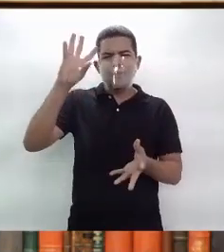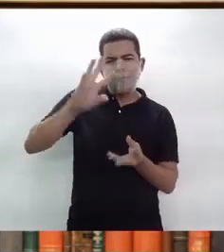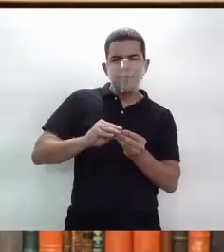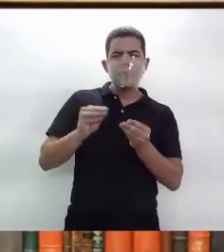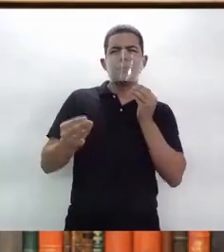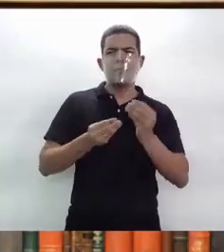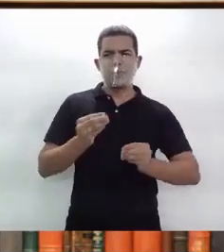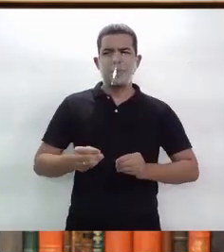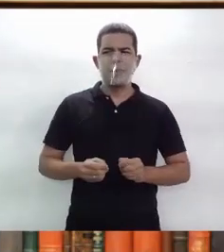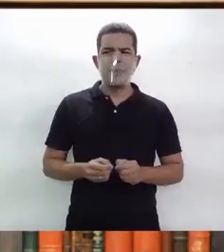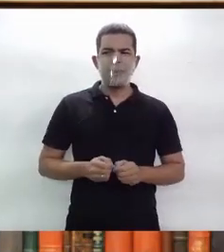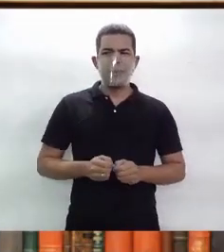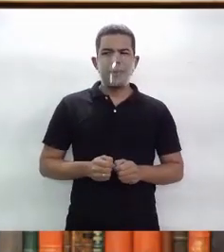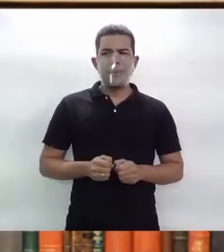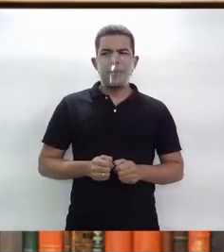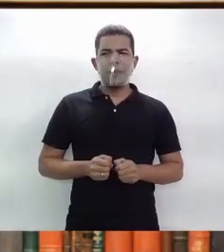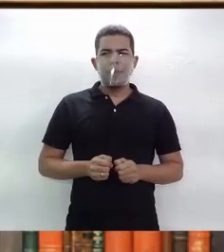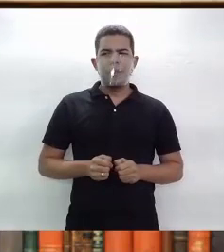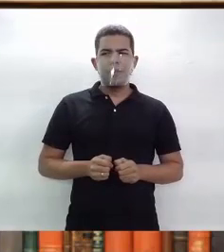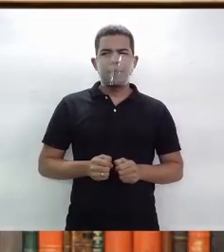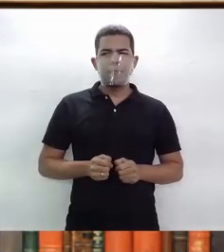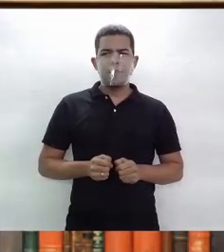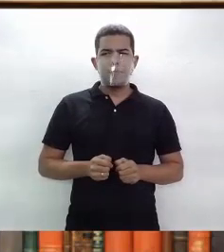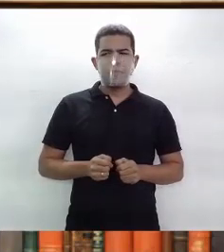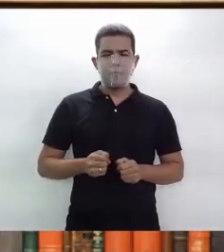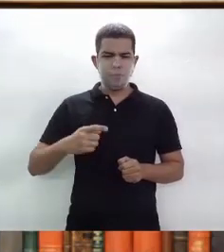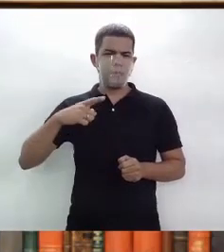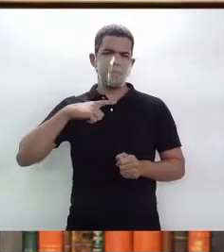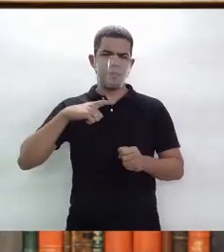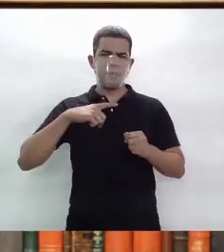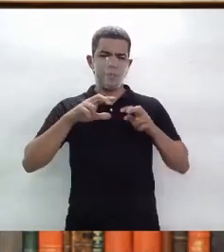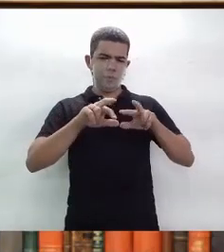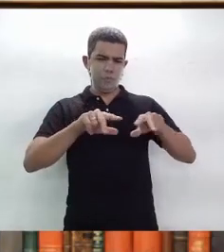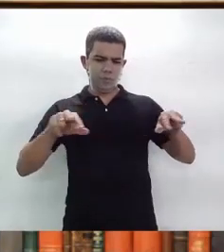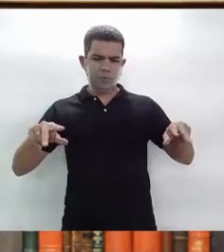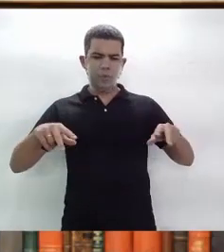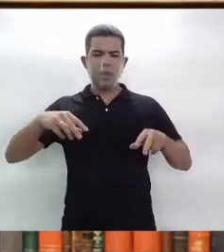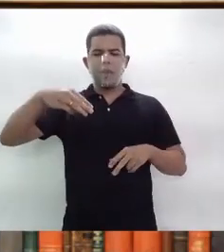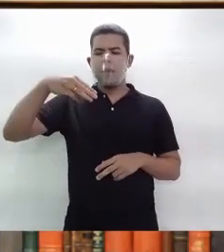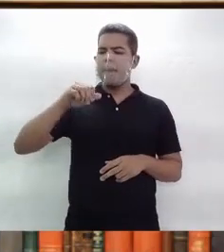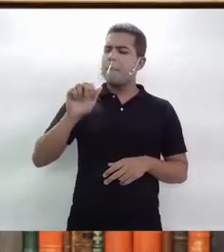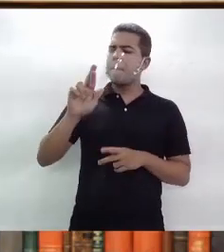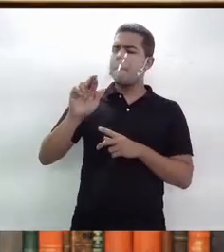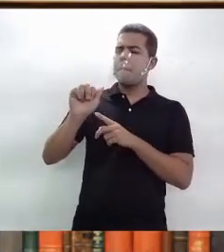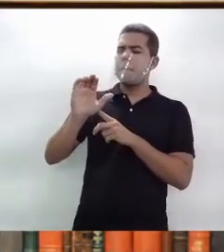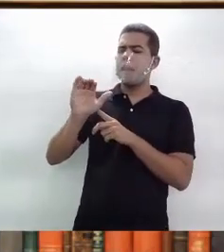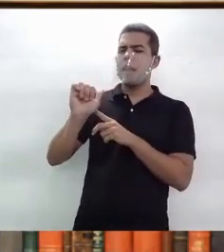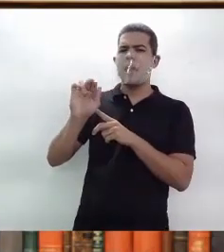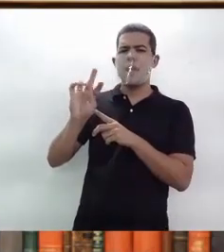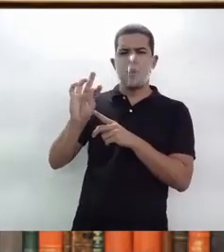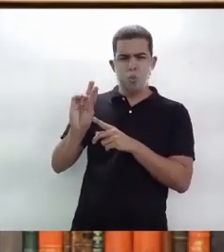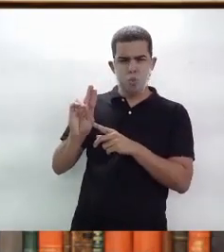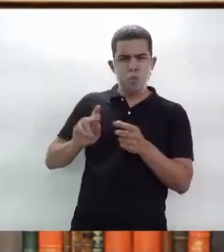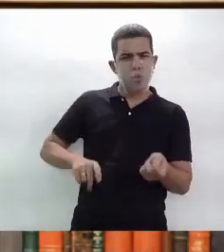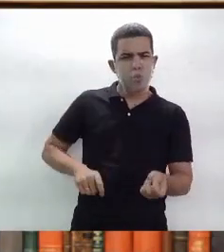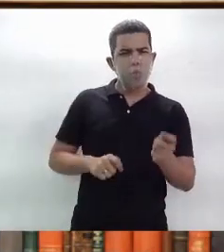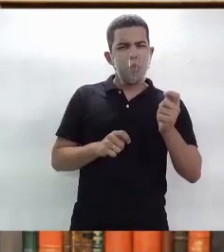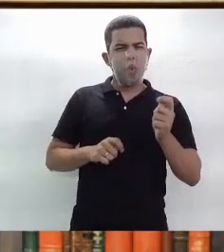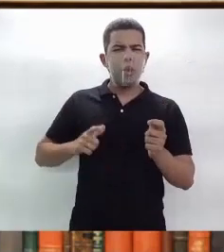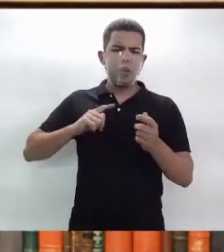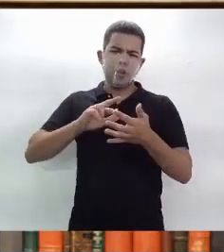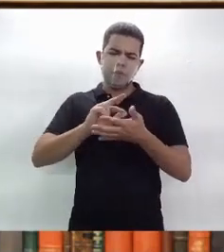nossos estudantes. Tá certo, prof. Olha, existem diferentes maracatus na região metropolitana do Recife.